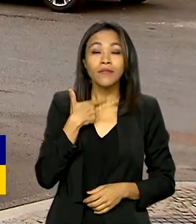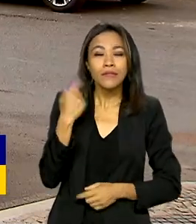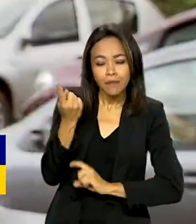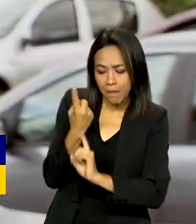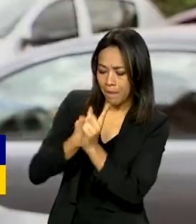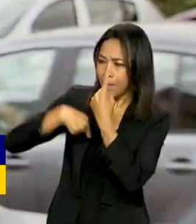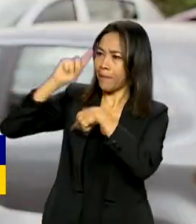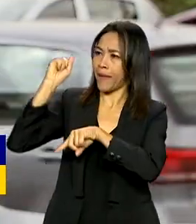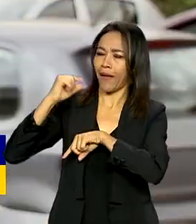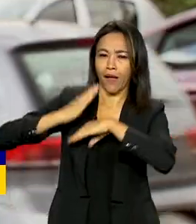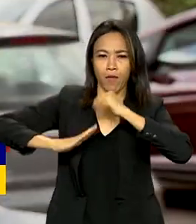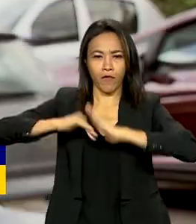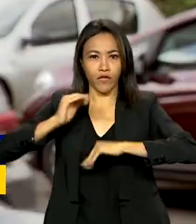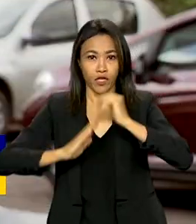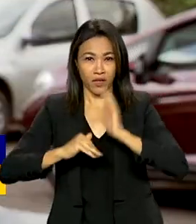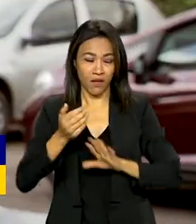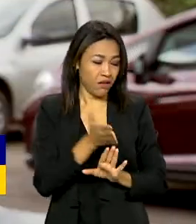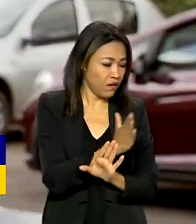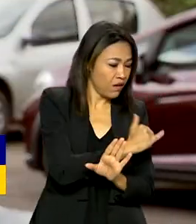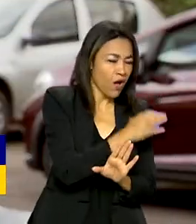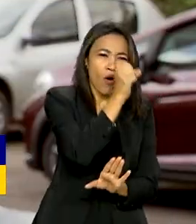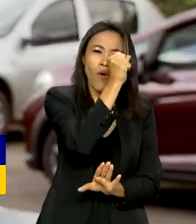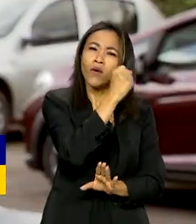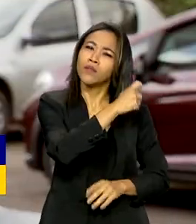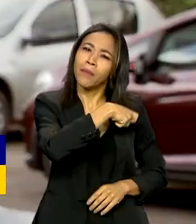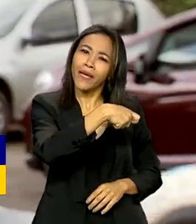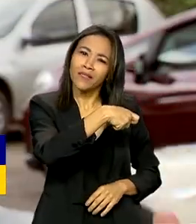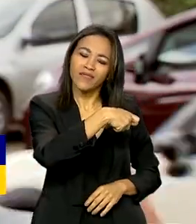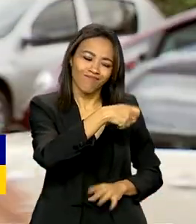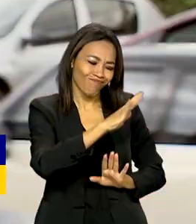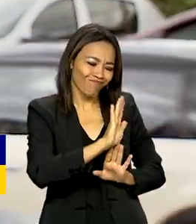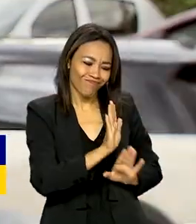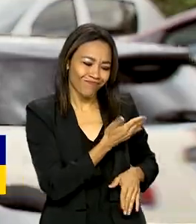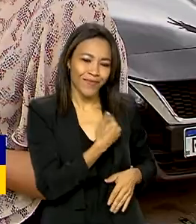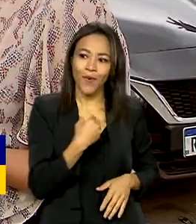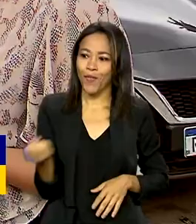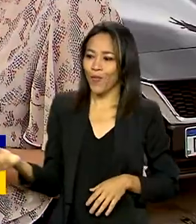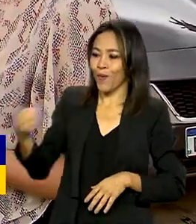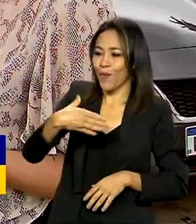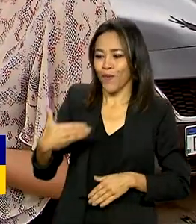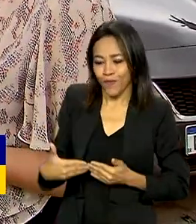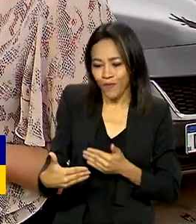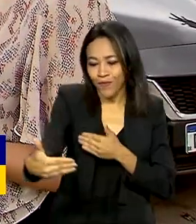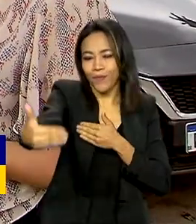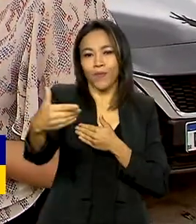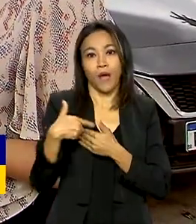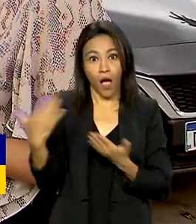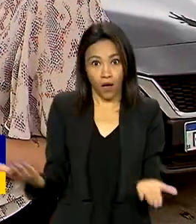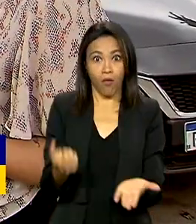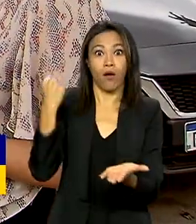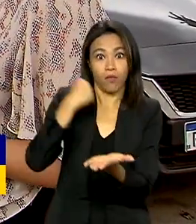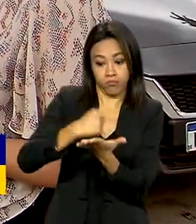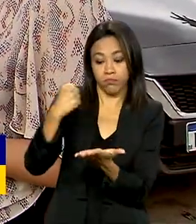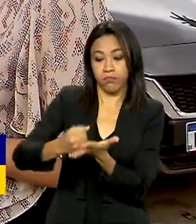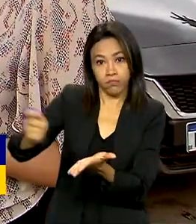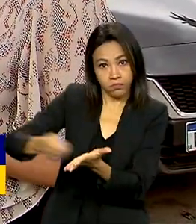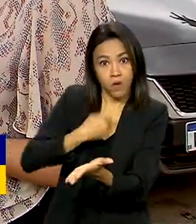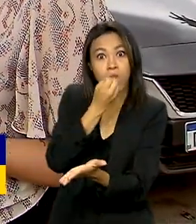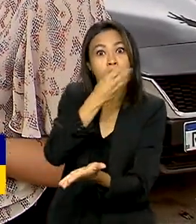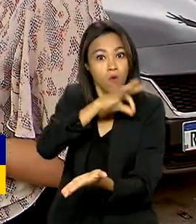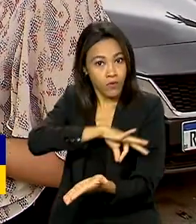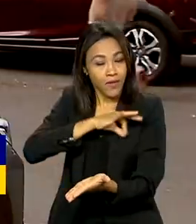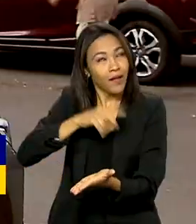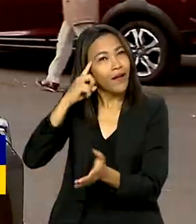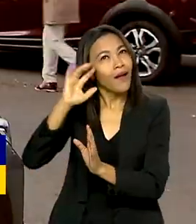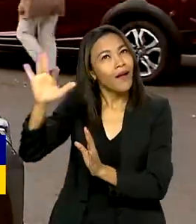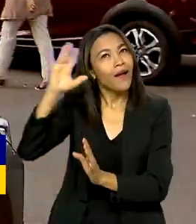Gabriela trocou o emprego em que estava a oito meses por uma nova colocação com carteira assinada e Um bom salário faz